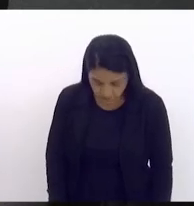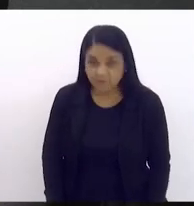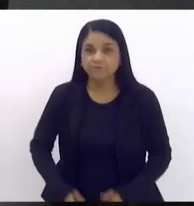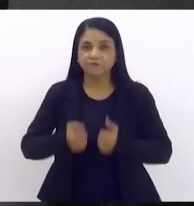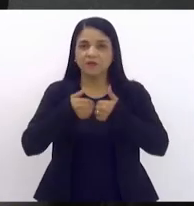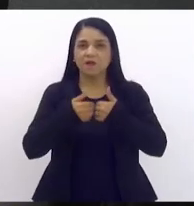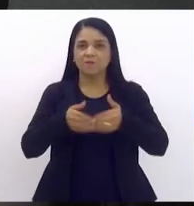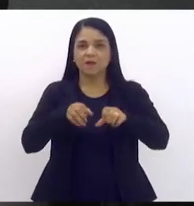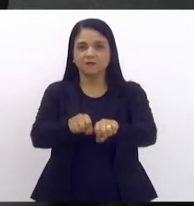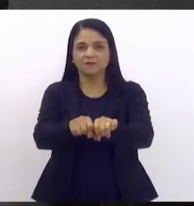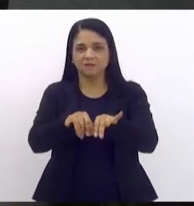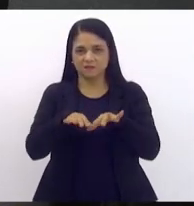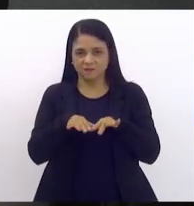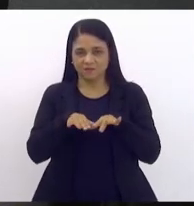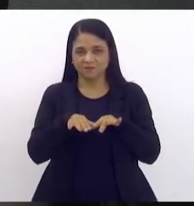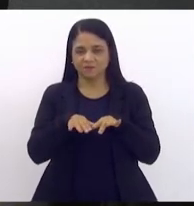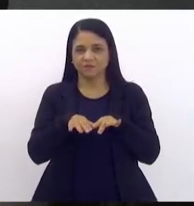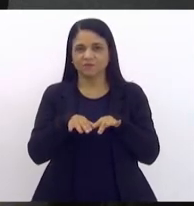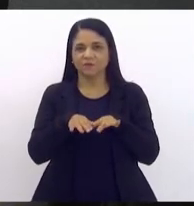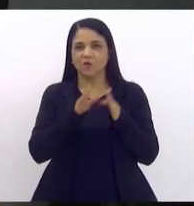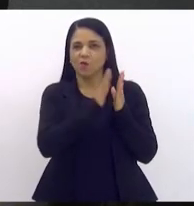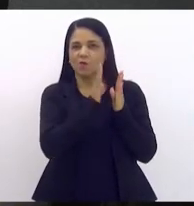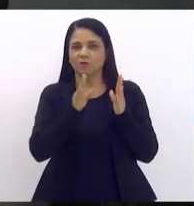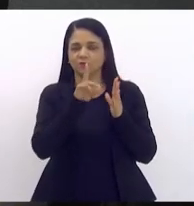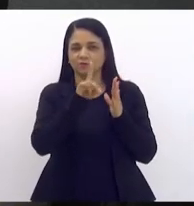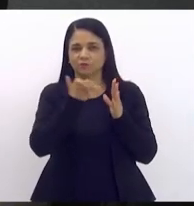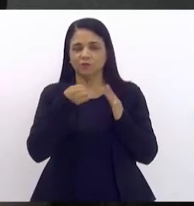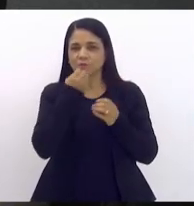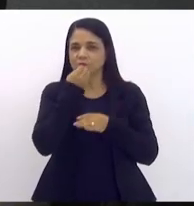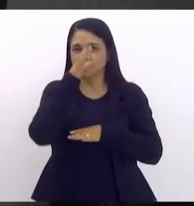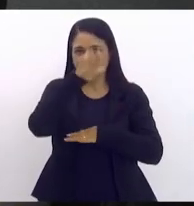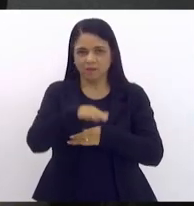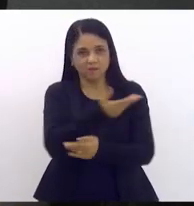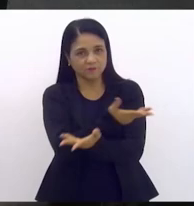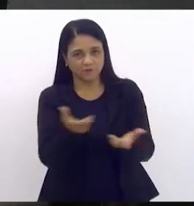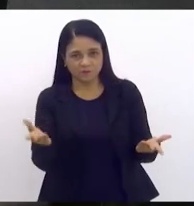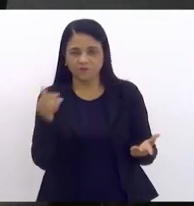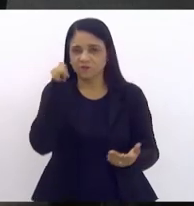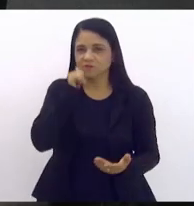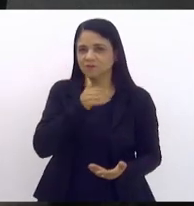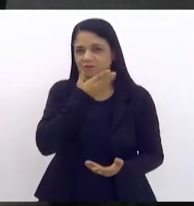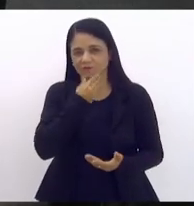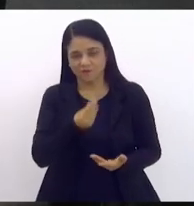Está reaberta a sessão. Passa-se a ordem do dia. Boa tarde a todos e todas.